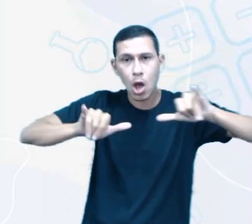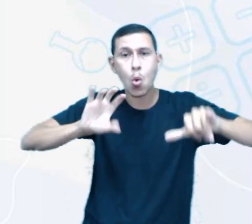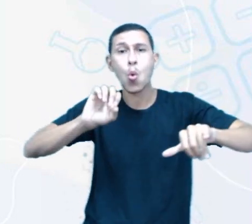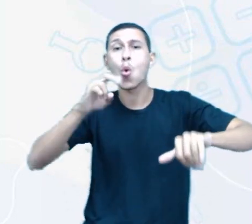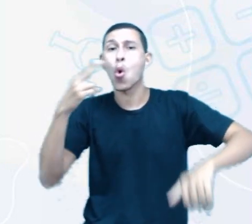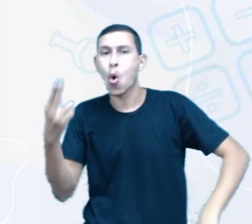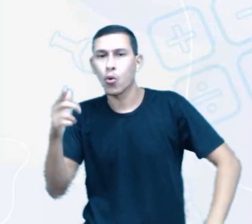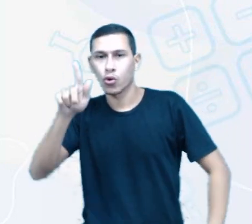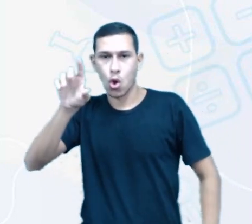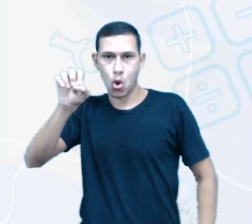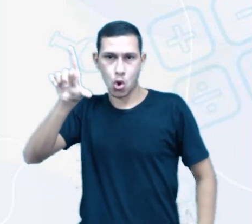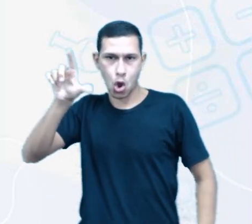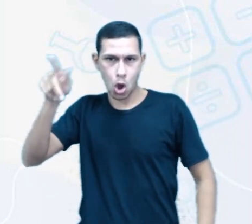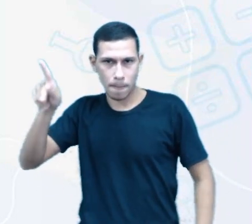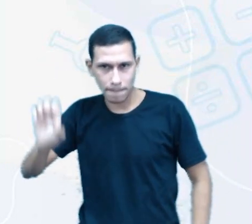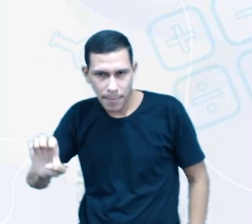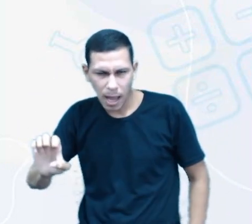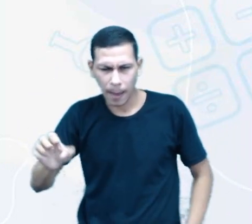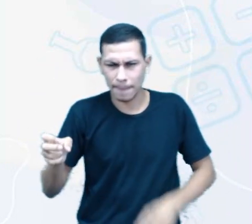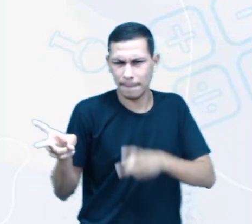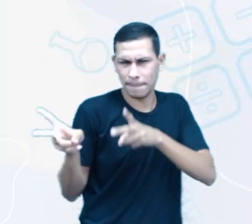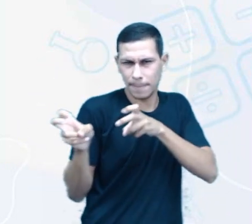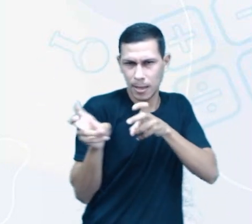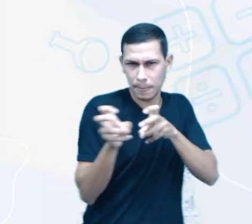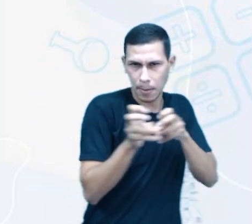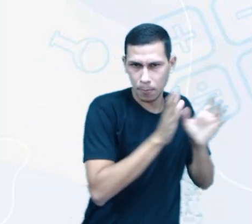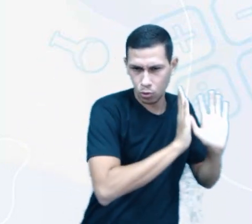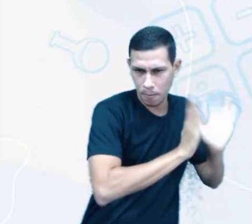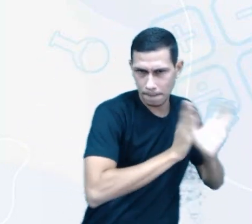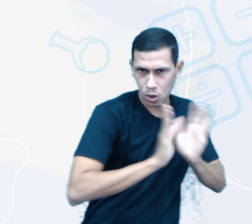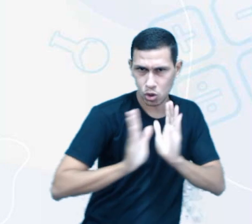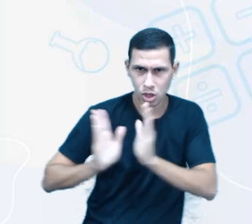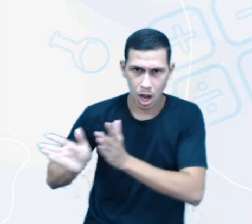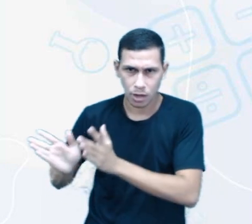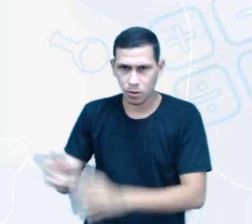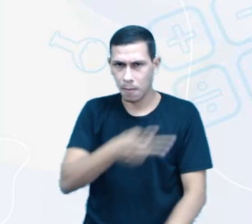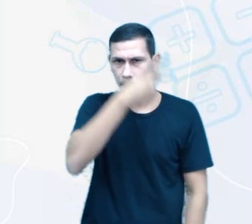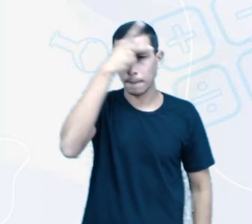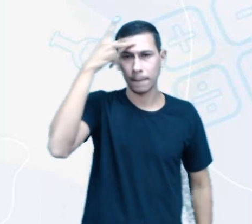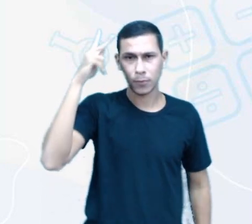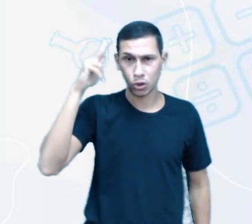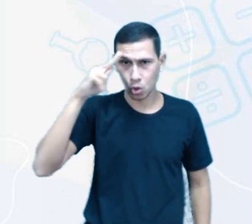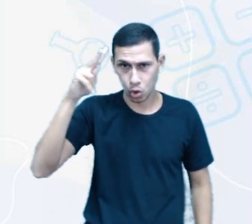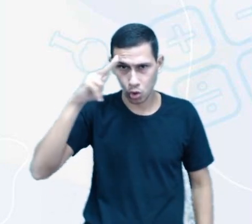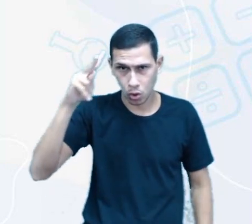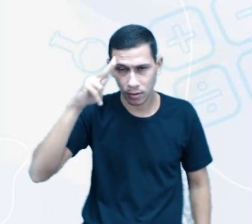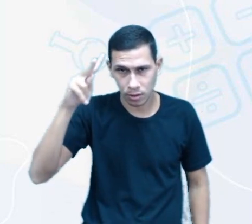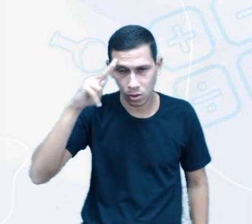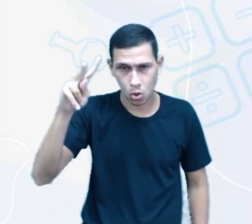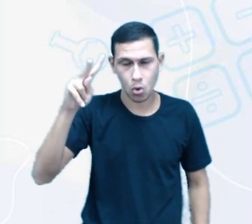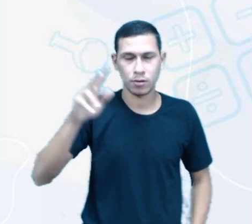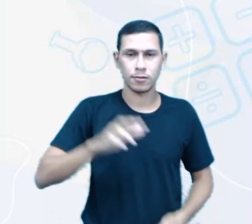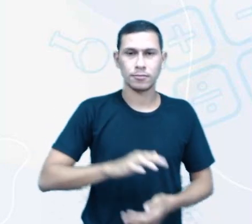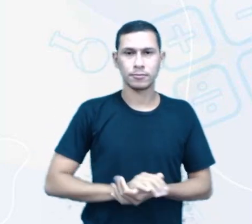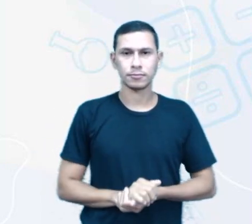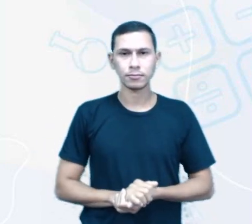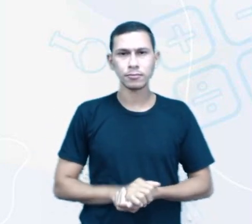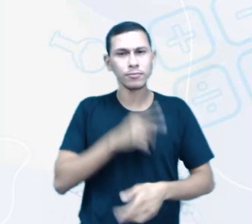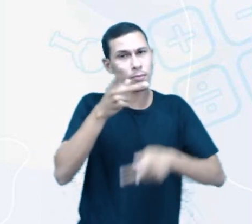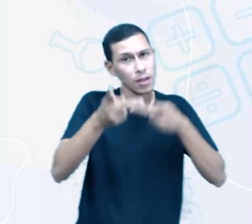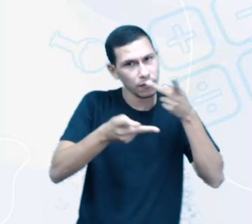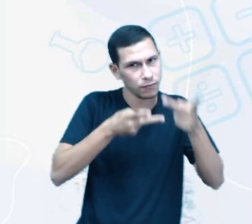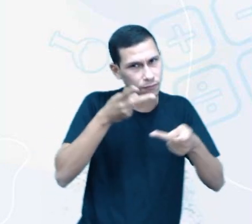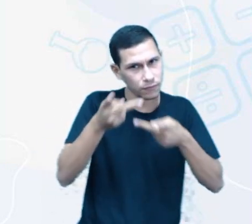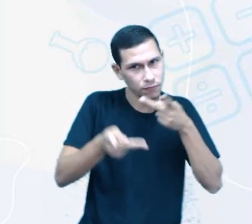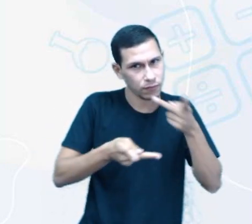golpe. A gente viu que nesse processo, os historiadores, na historiografia mais contemporânea, diz